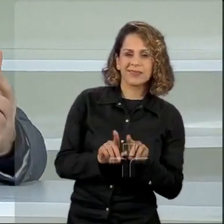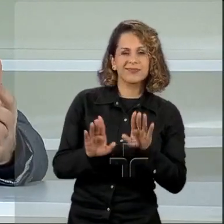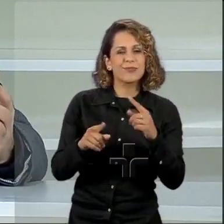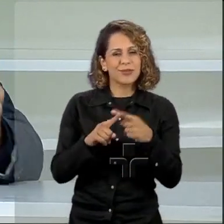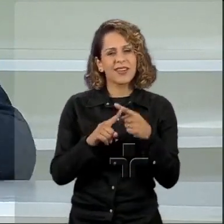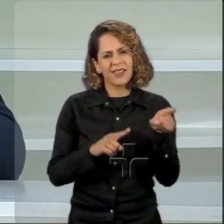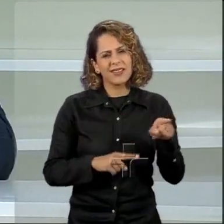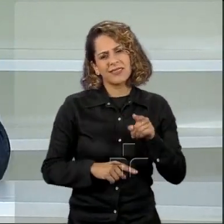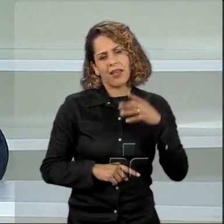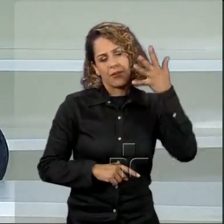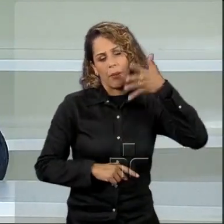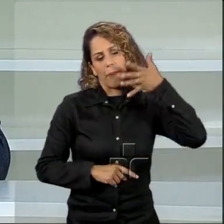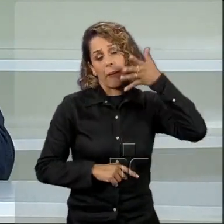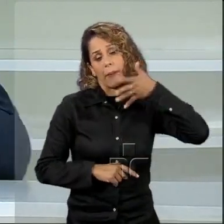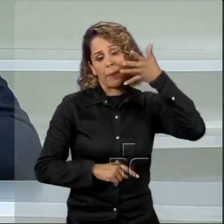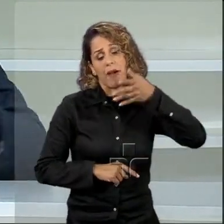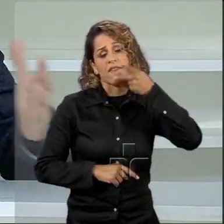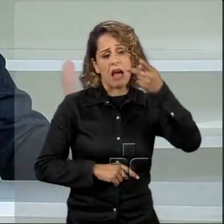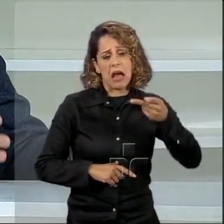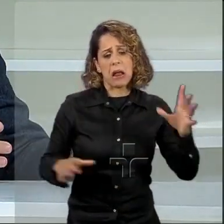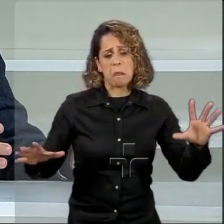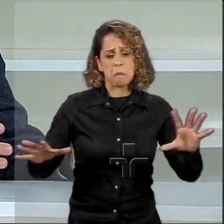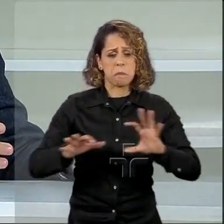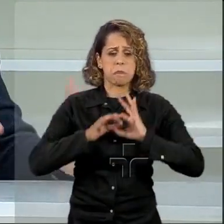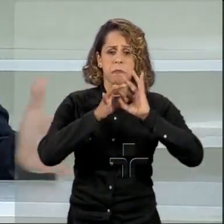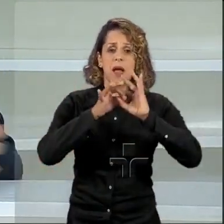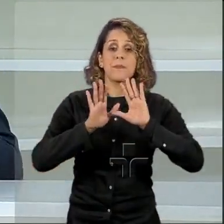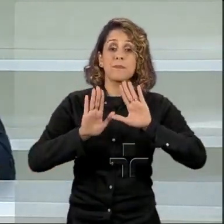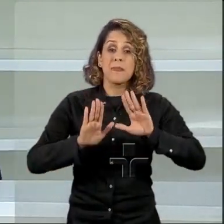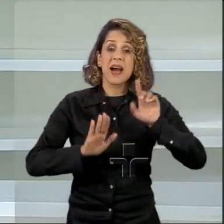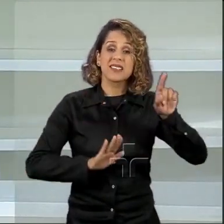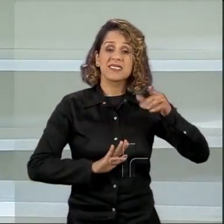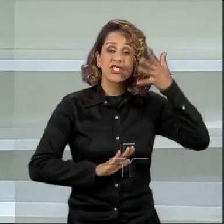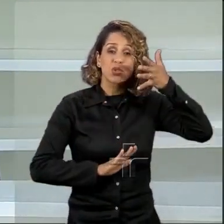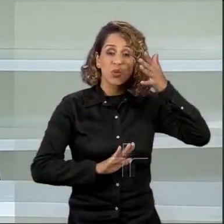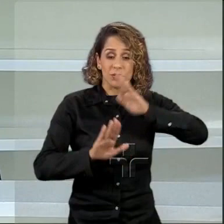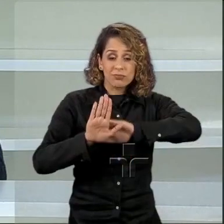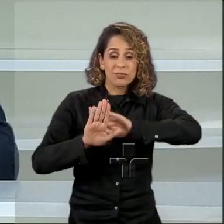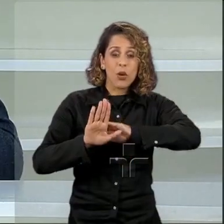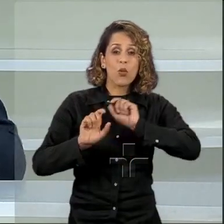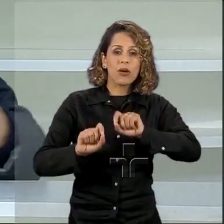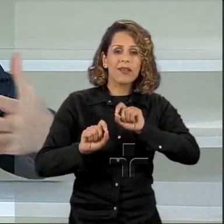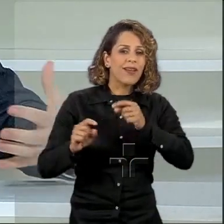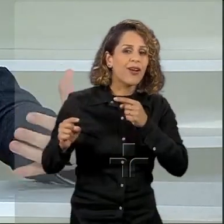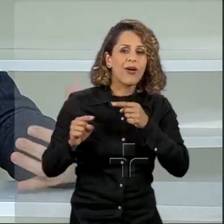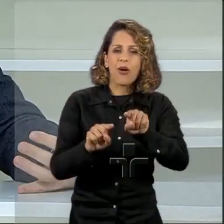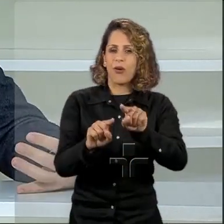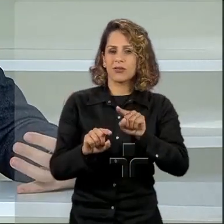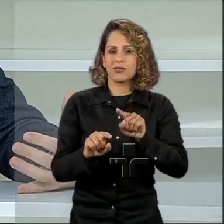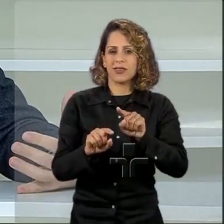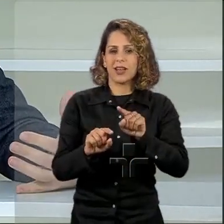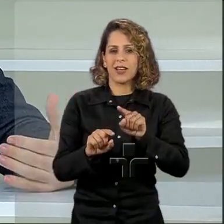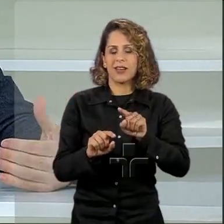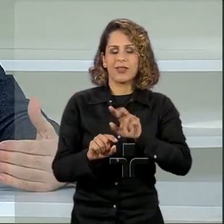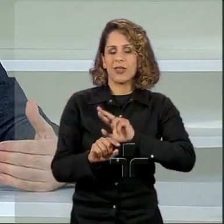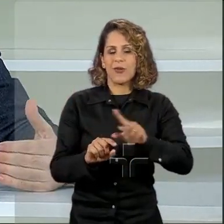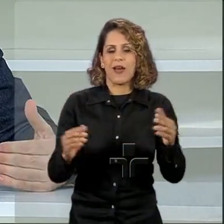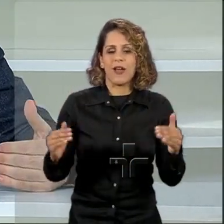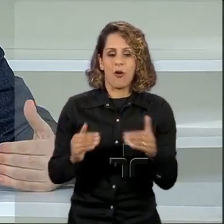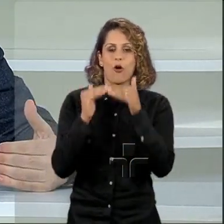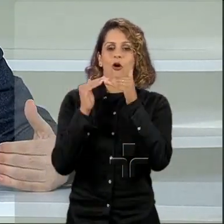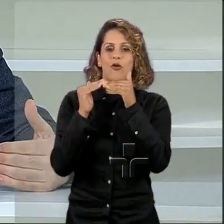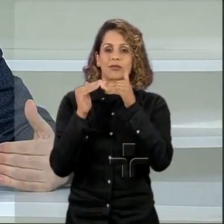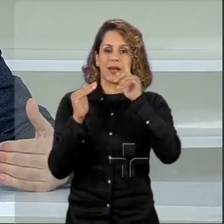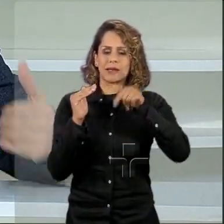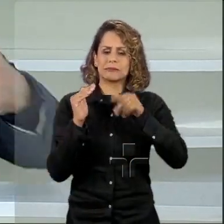etc. e tal, mas o discurso dele é um discurso contra, não é um discurso a favor de algo. Então, se você congrega as pessoas, você obriga o